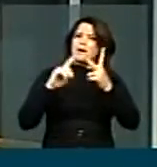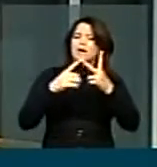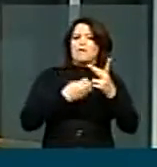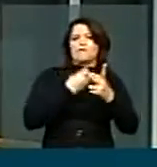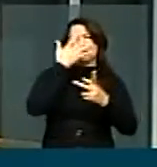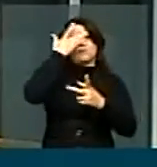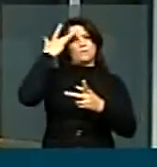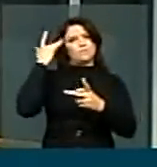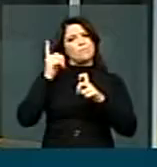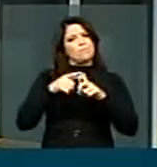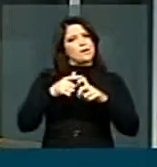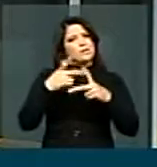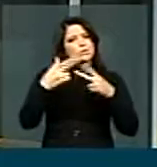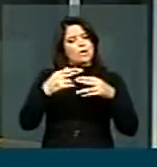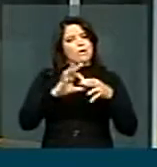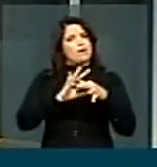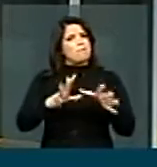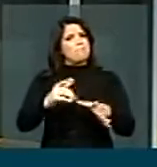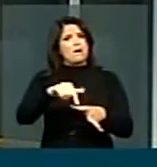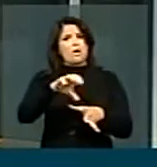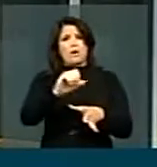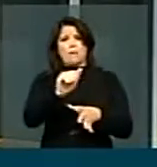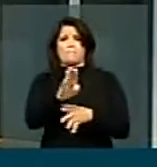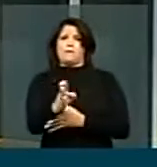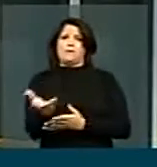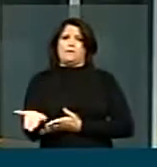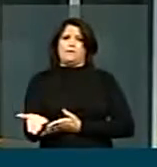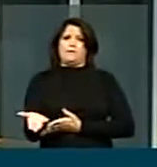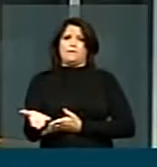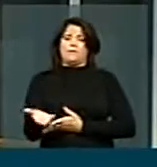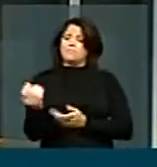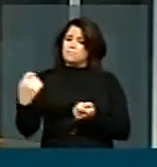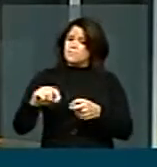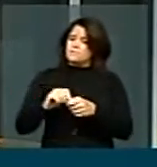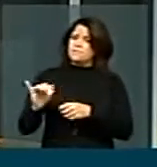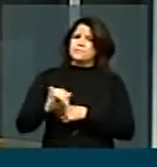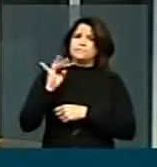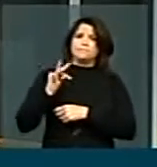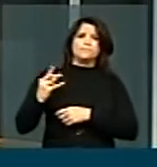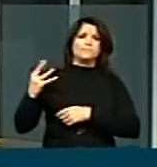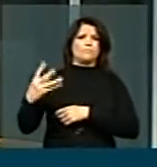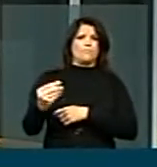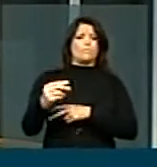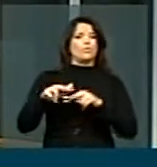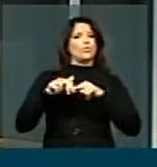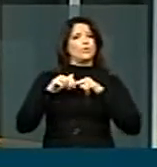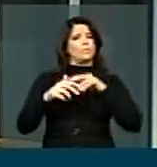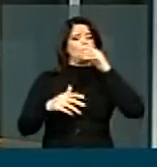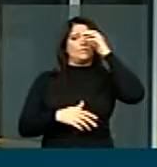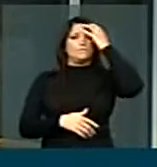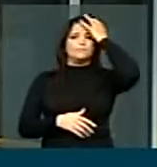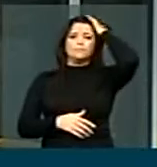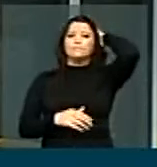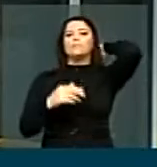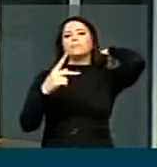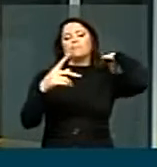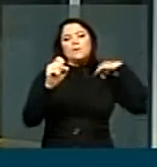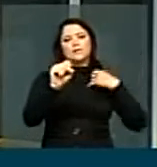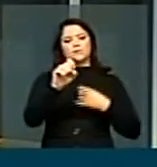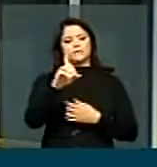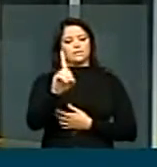das pessoas, pela liberdade, nesse caso em específico, da Ordem dos Advogados. Por esse motivo, o